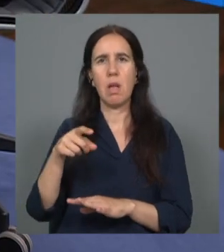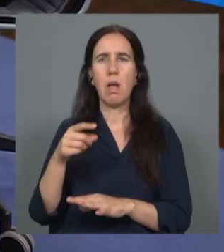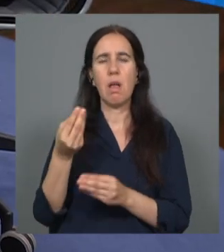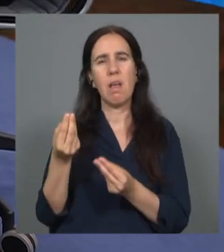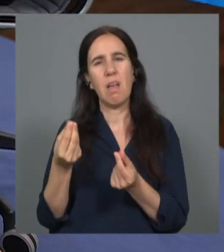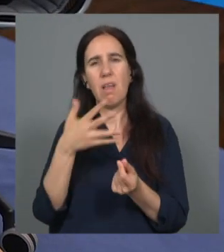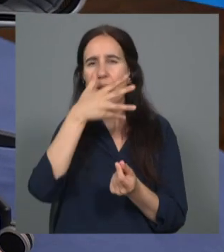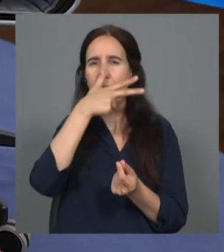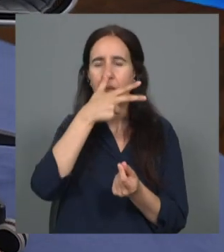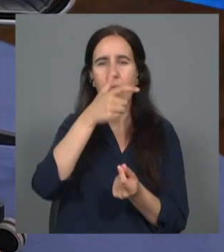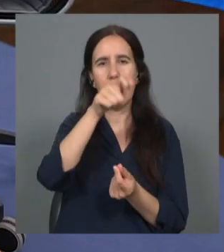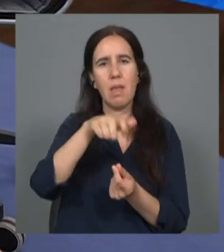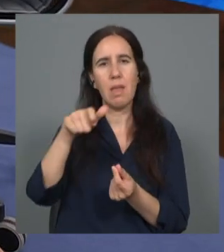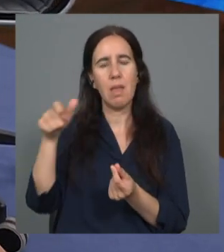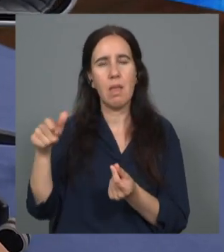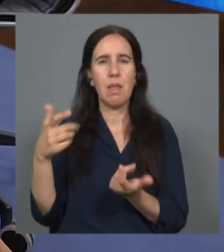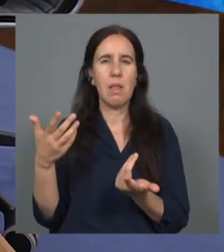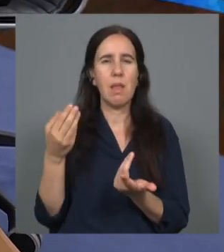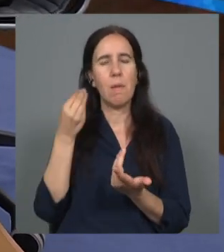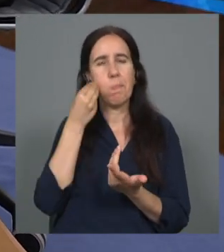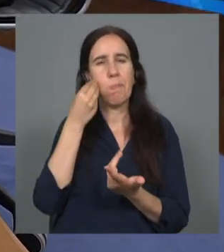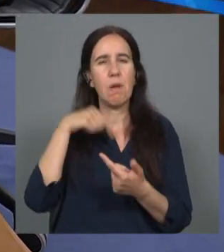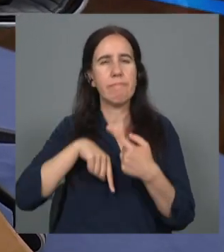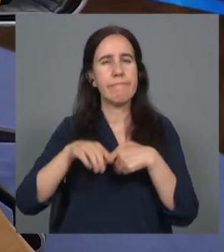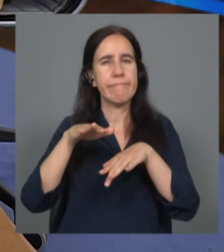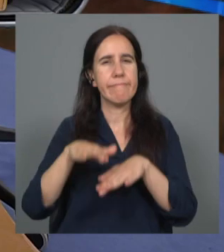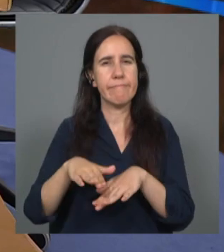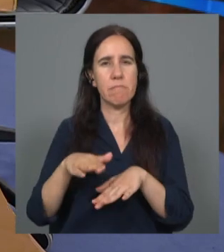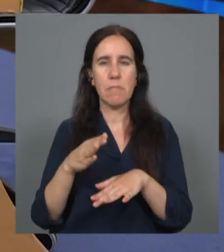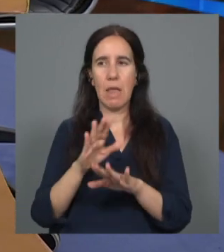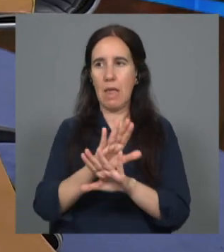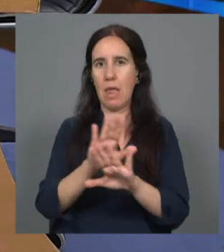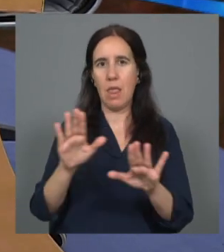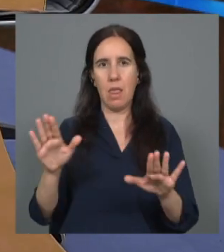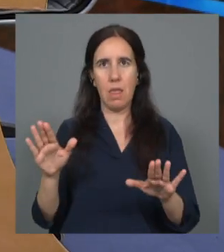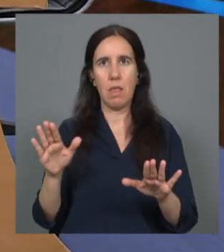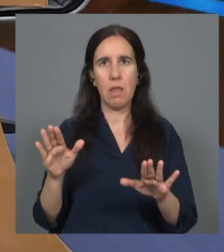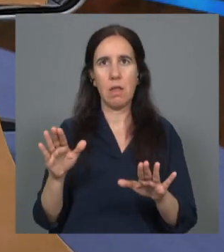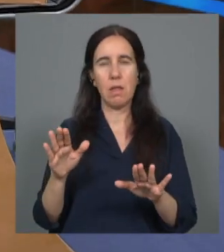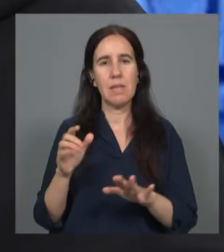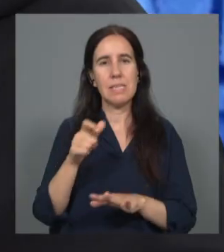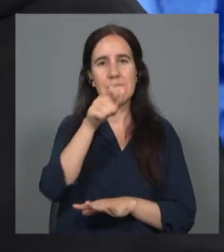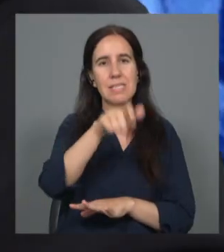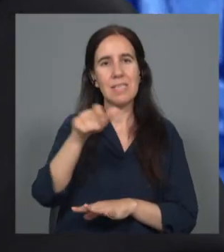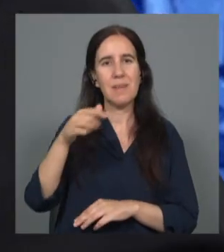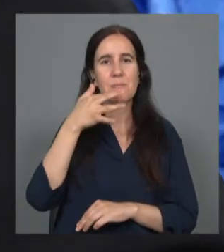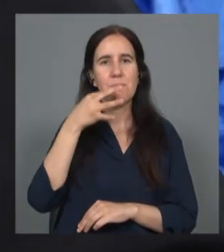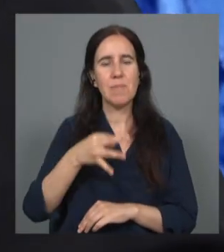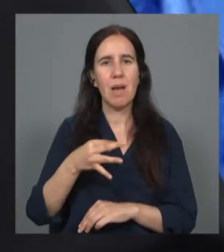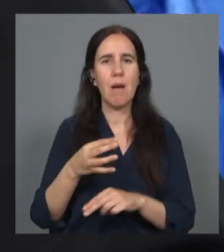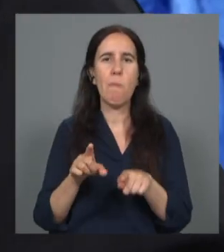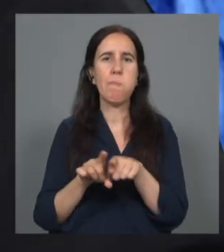melancólico, aquele toque anêmico e evanescente que emana de todo o seu ser, como se